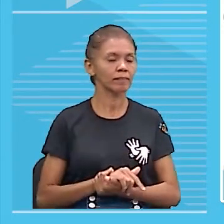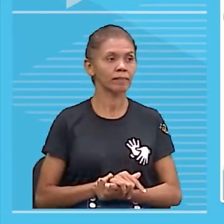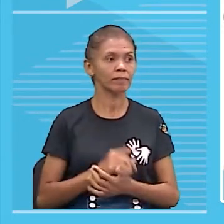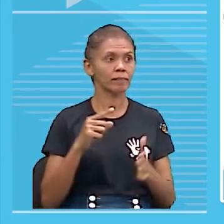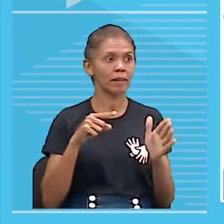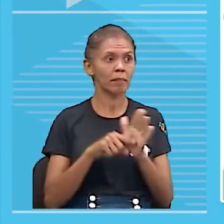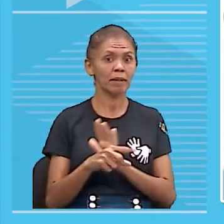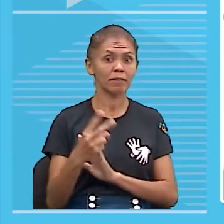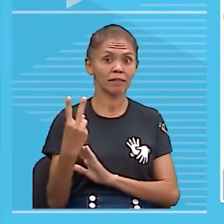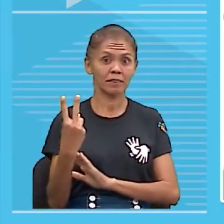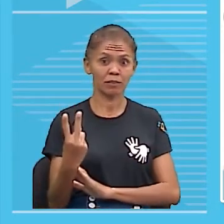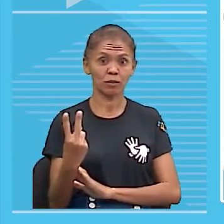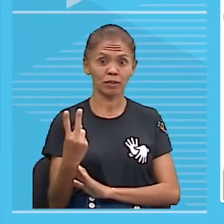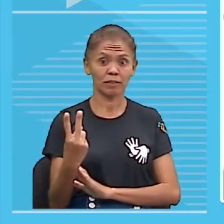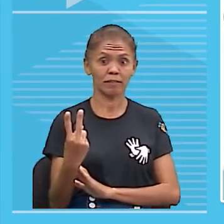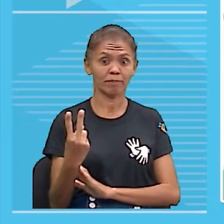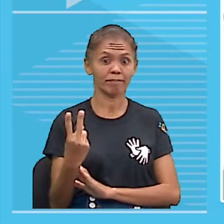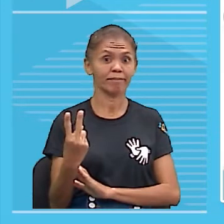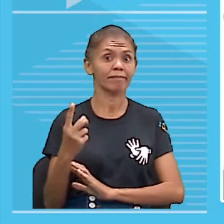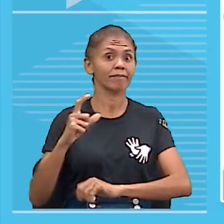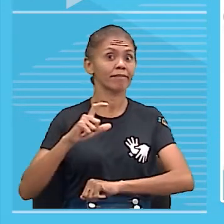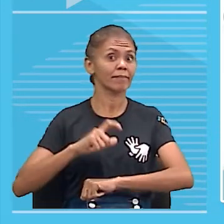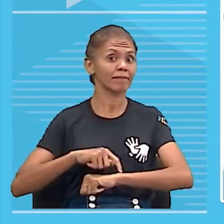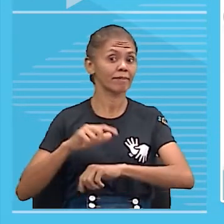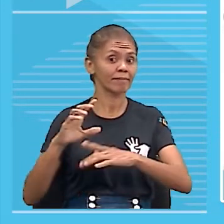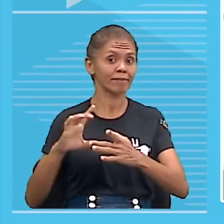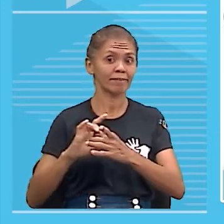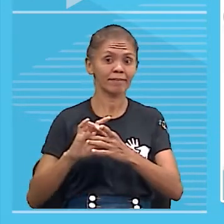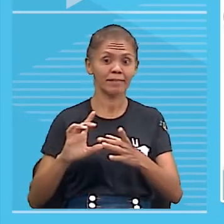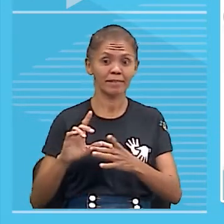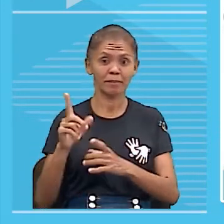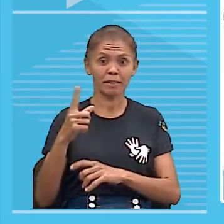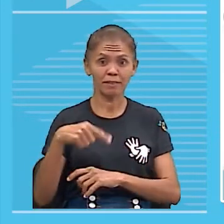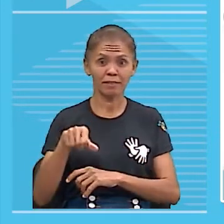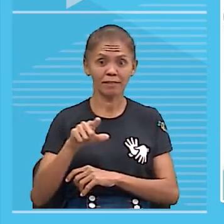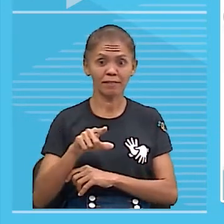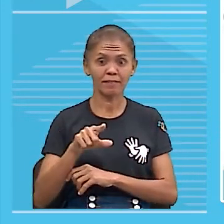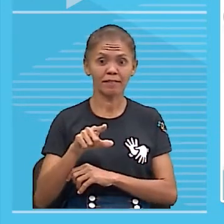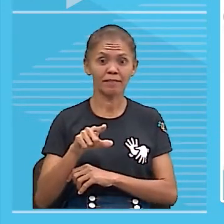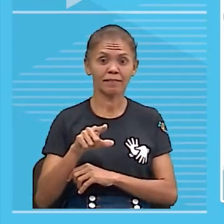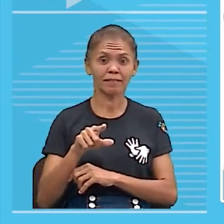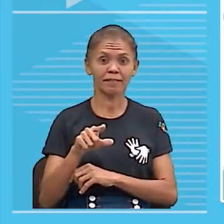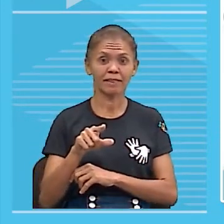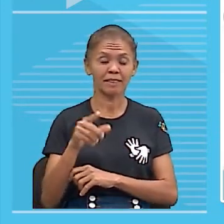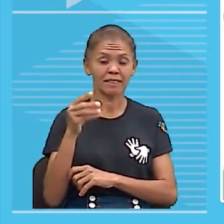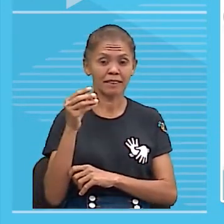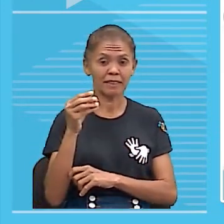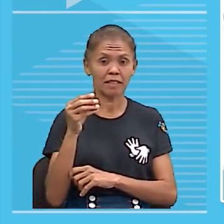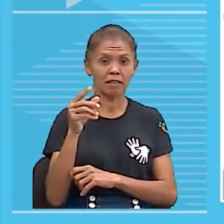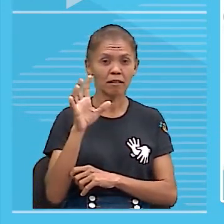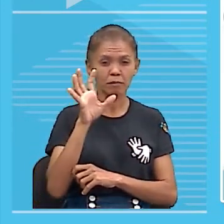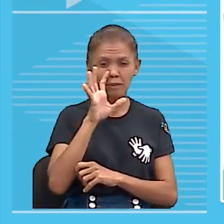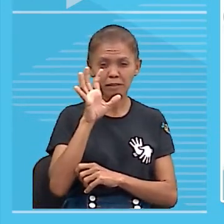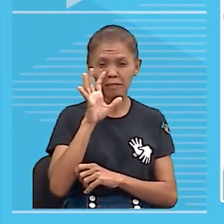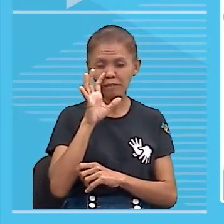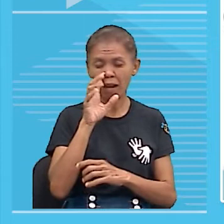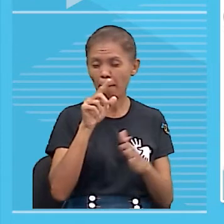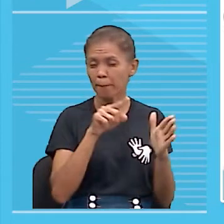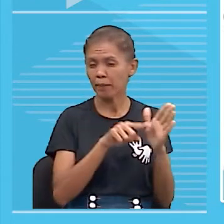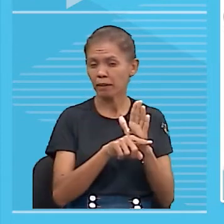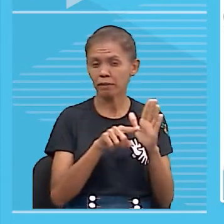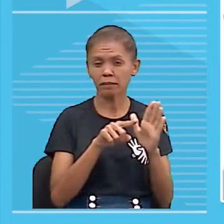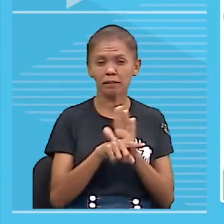Bom dia que eu vou deixar mais um tempinho para vocês tá mais um tempinho para que vocês possam analisar essa questão